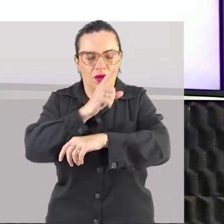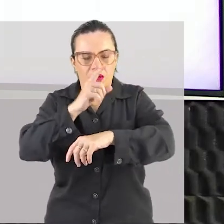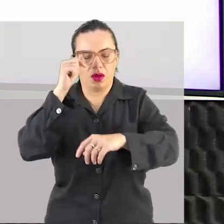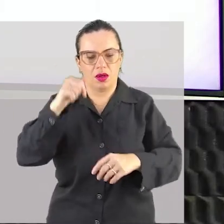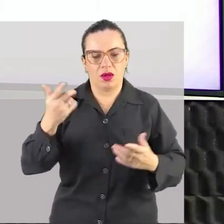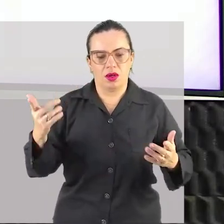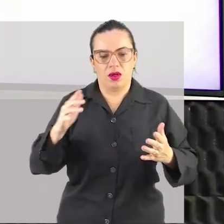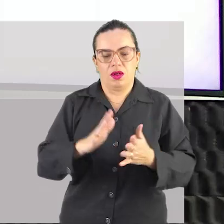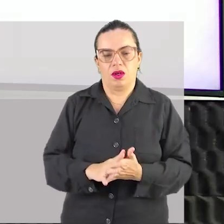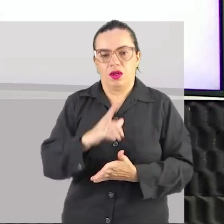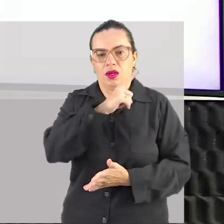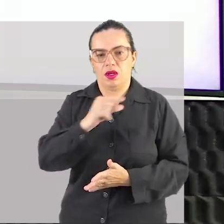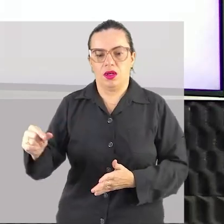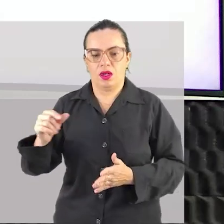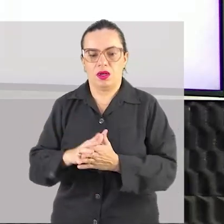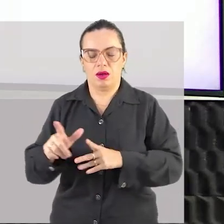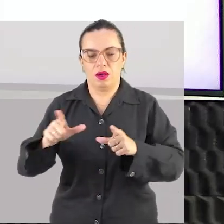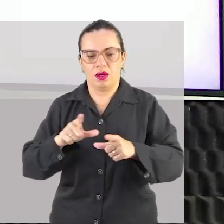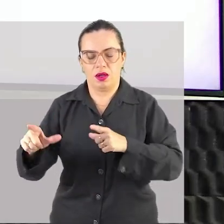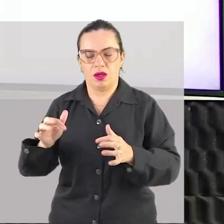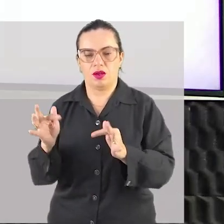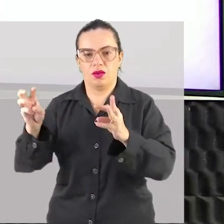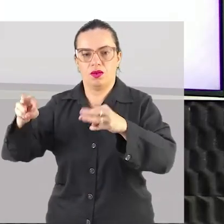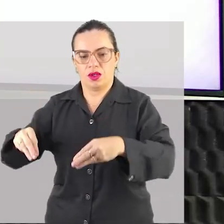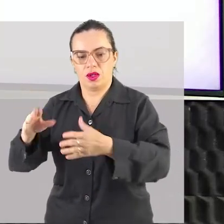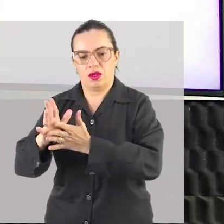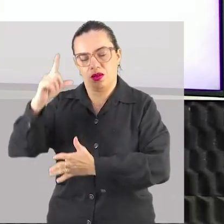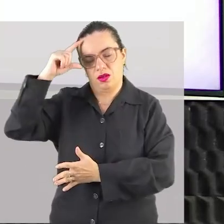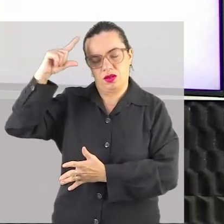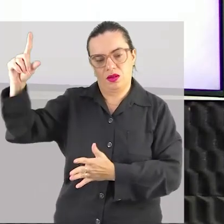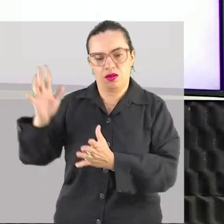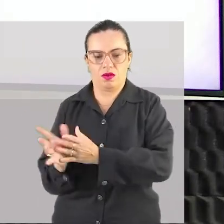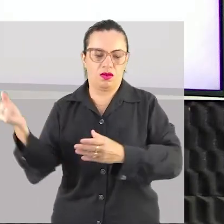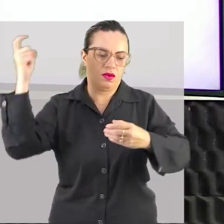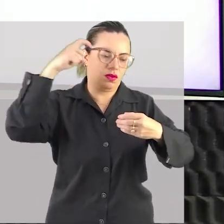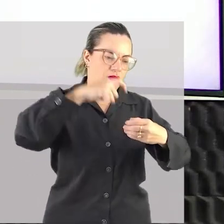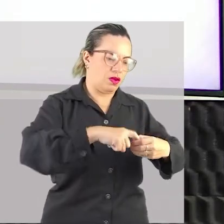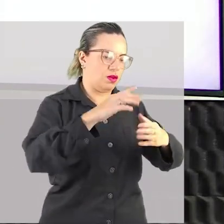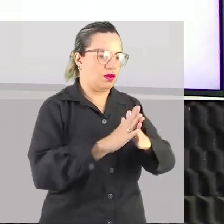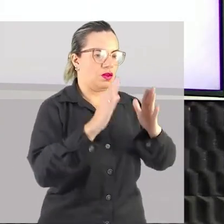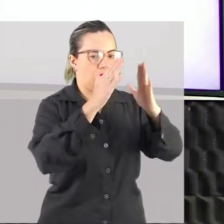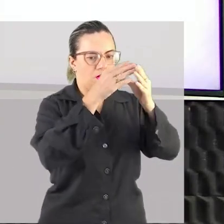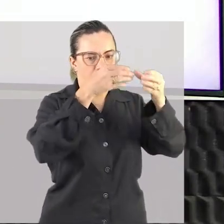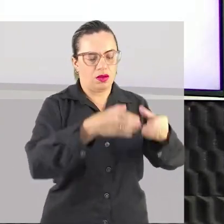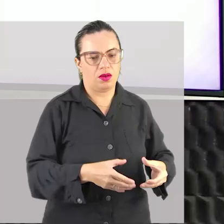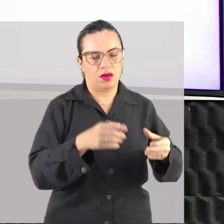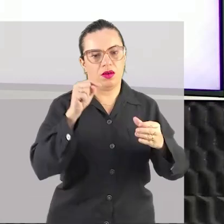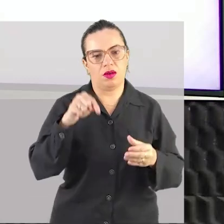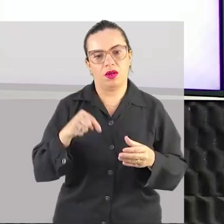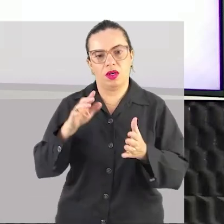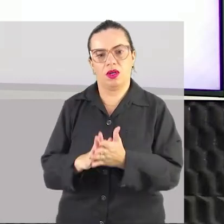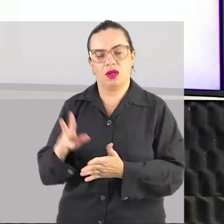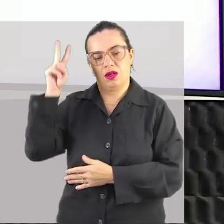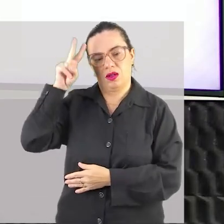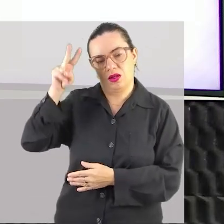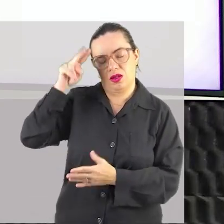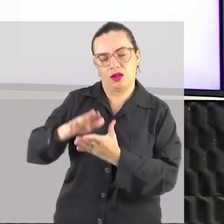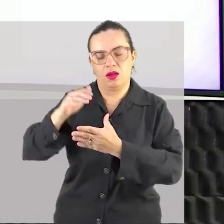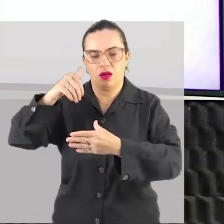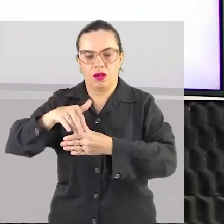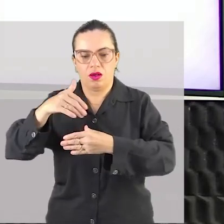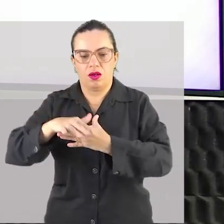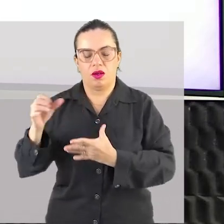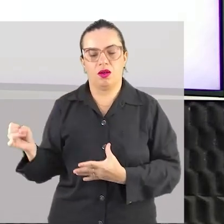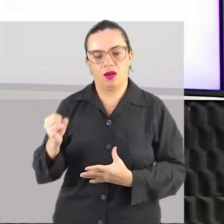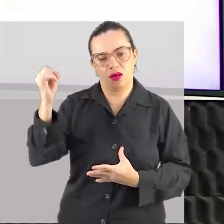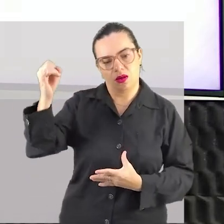trabalho e no final do dia as pessoas retornando para suas casas Vale lembrar e aí vem uma dica importante que quando